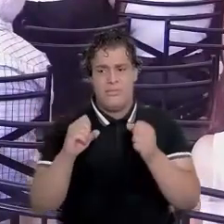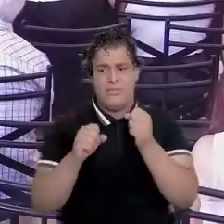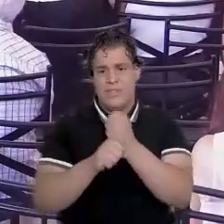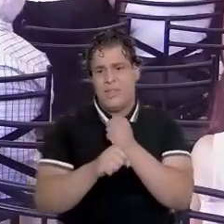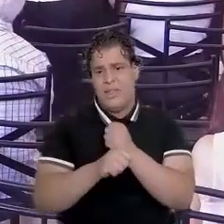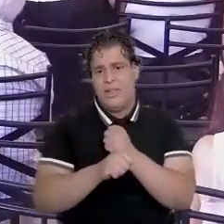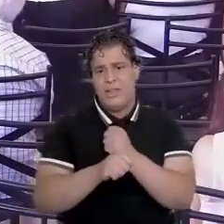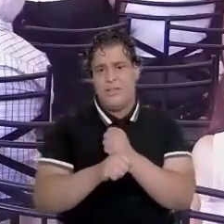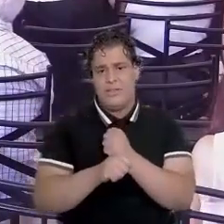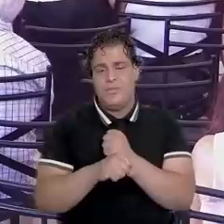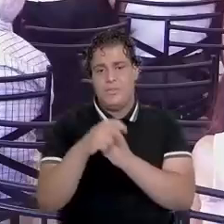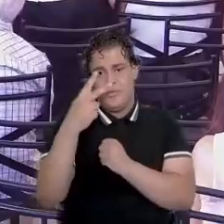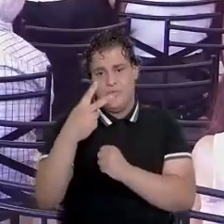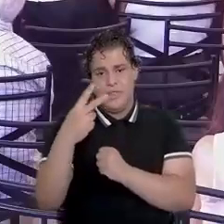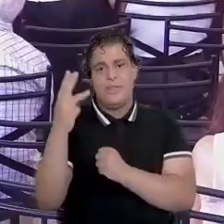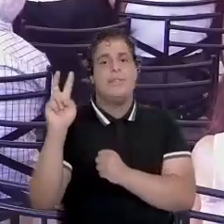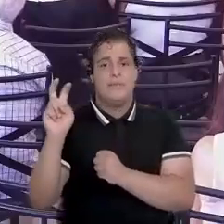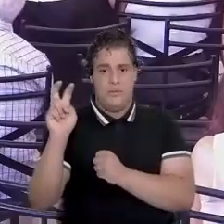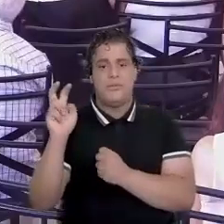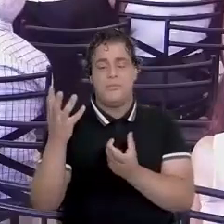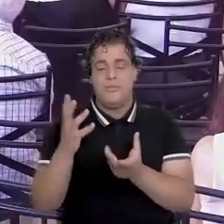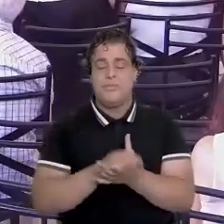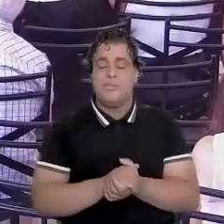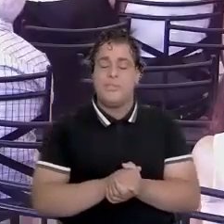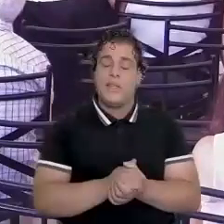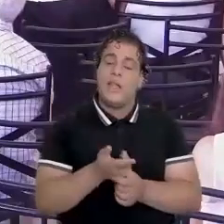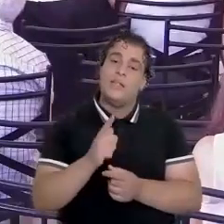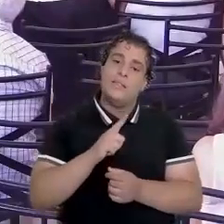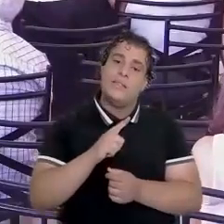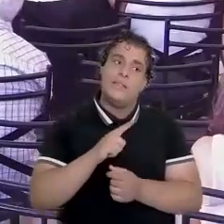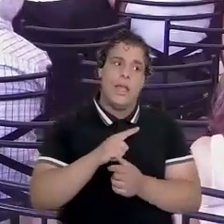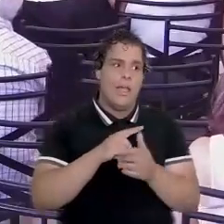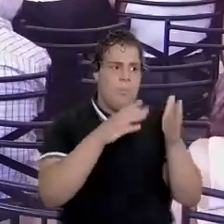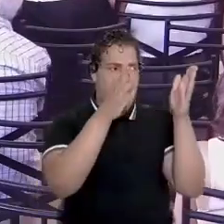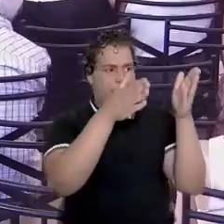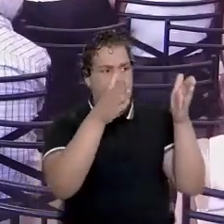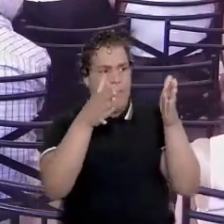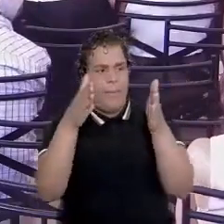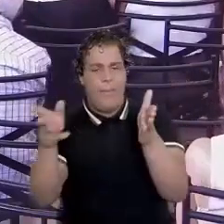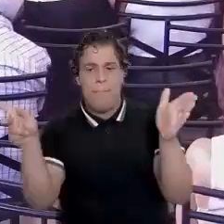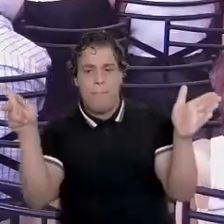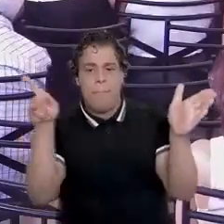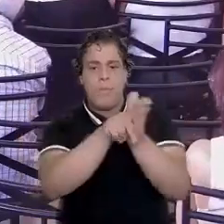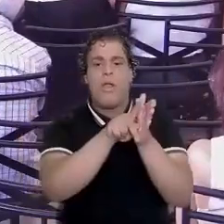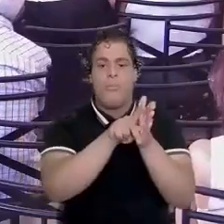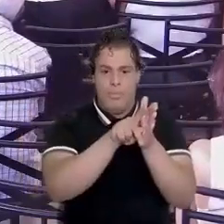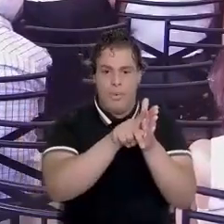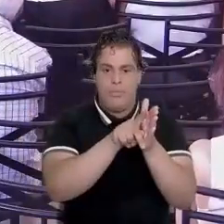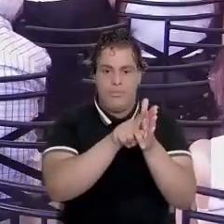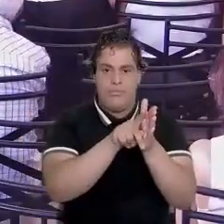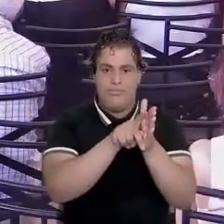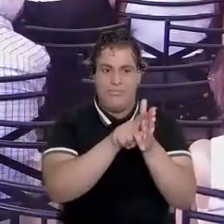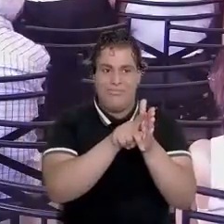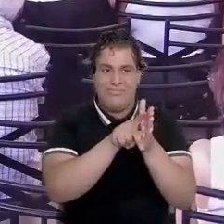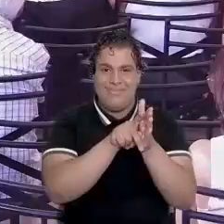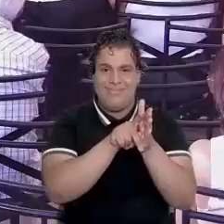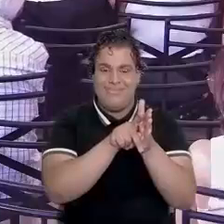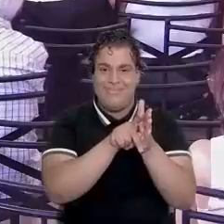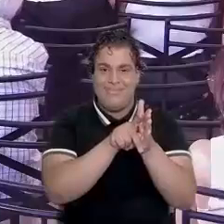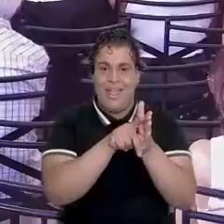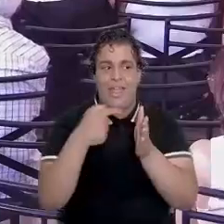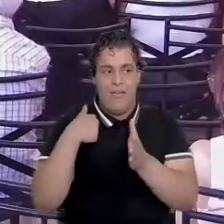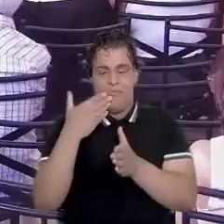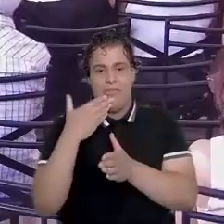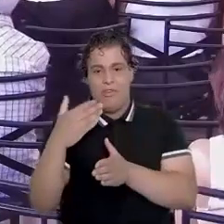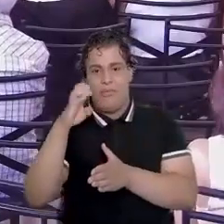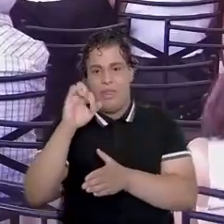criança ainda, esse movimento. E ele tem uma estrutura muito particular. Eu vou pedir para a